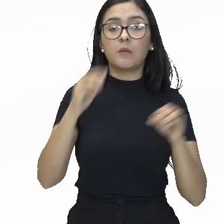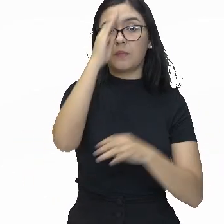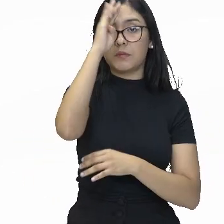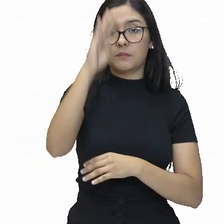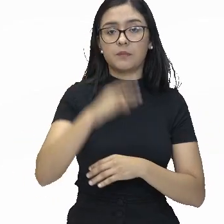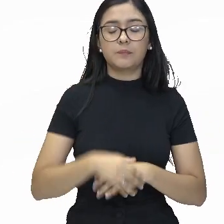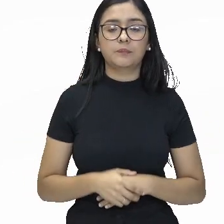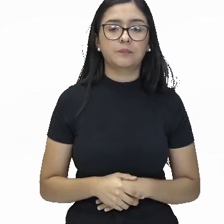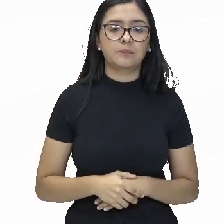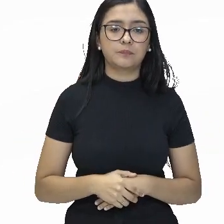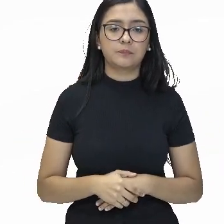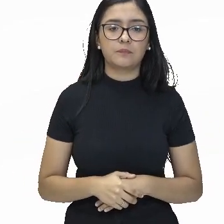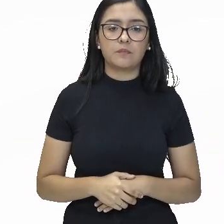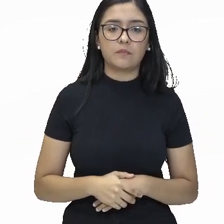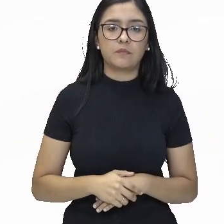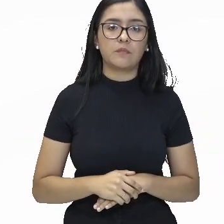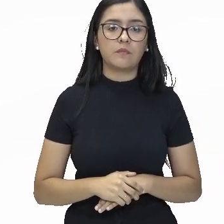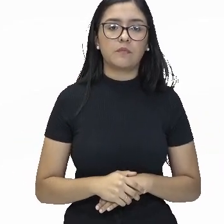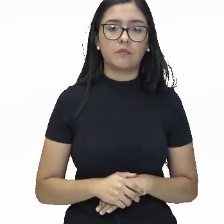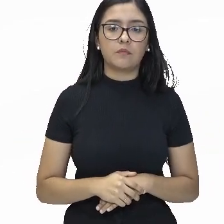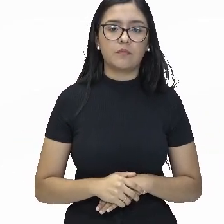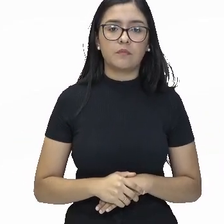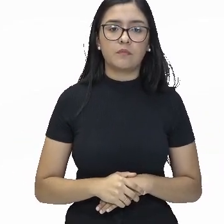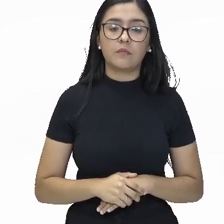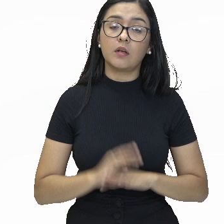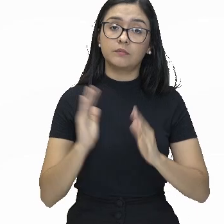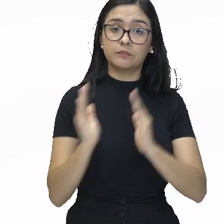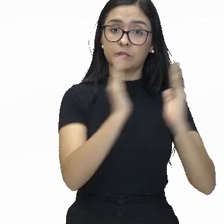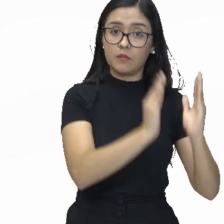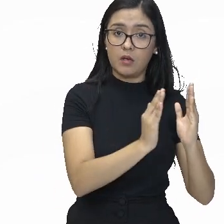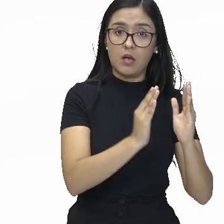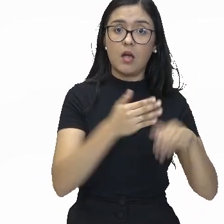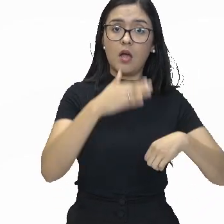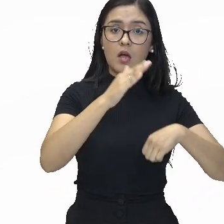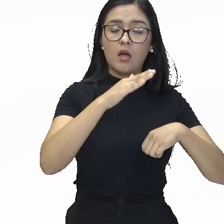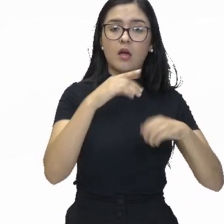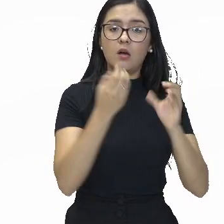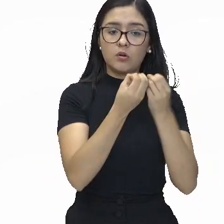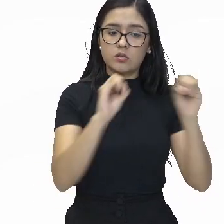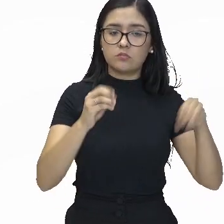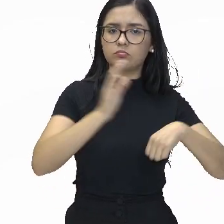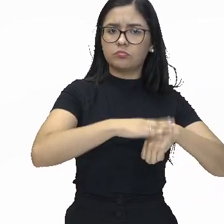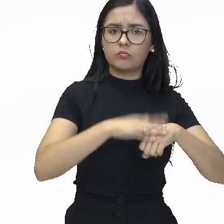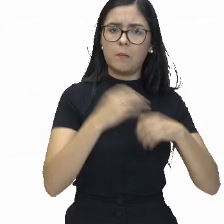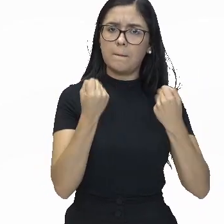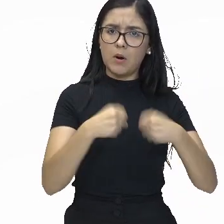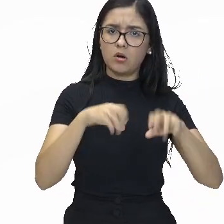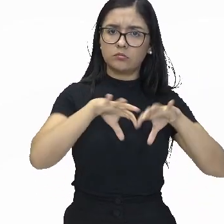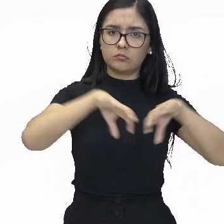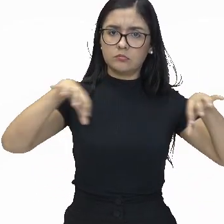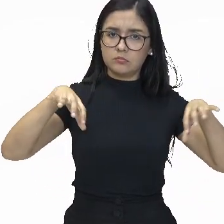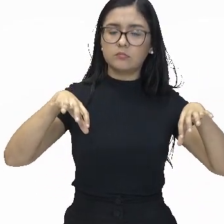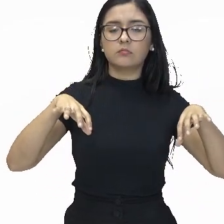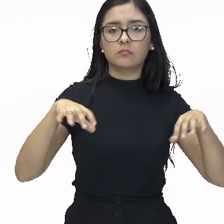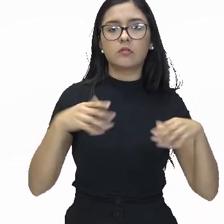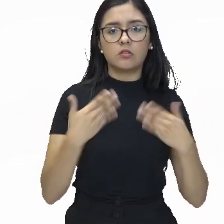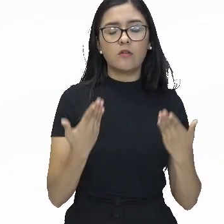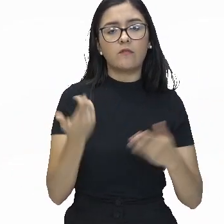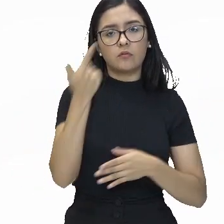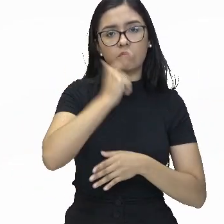principal. E a subordinada, a coordenada não. Você pode separar e vai